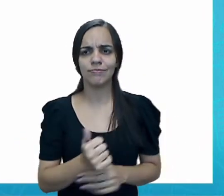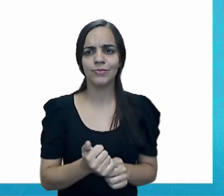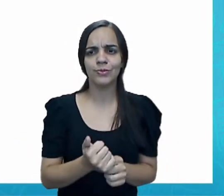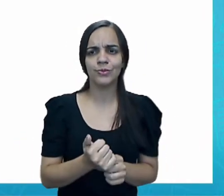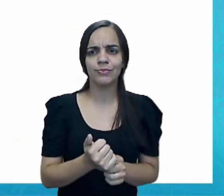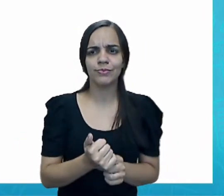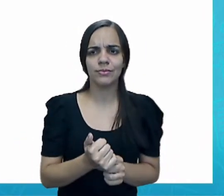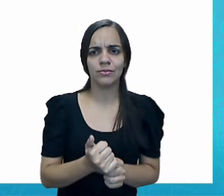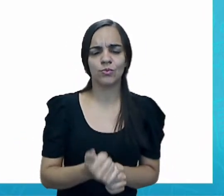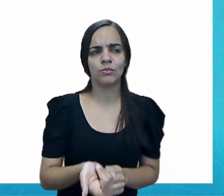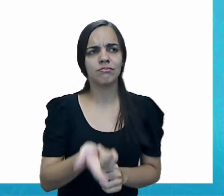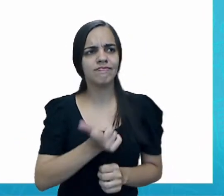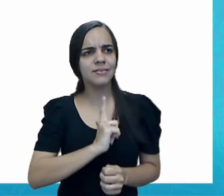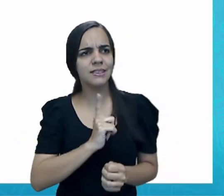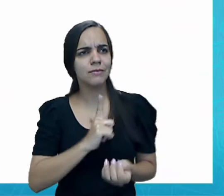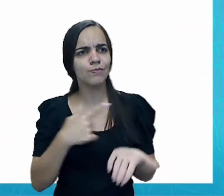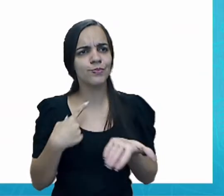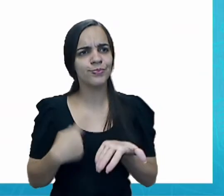de dominação